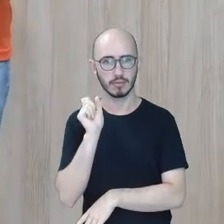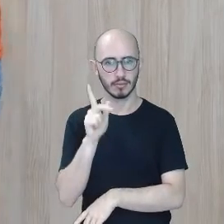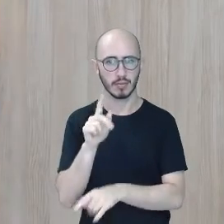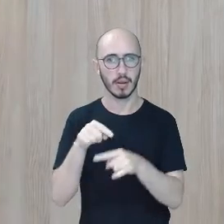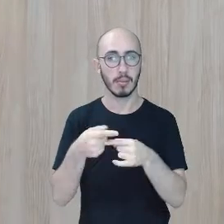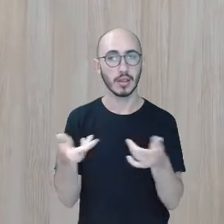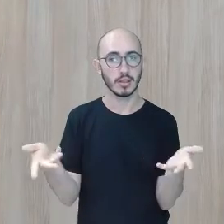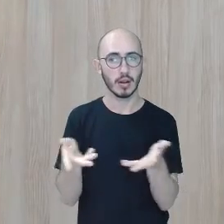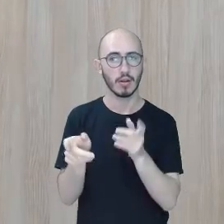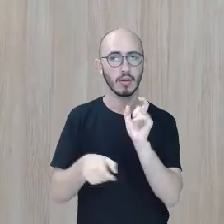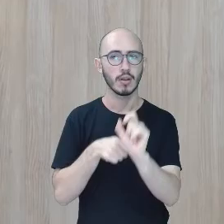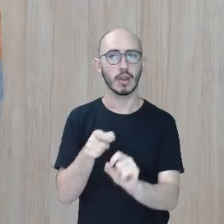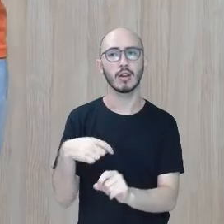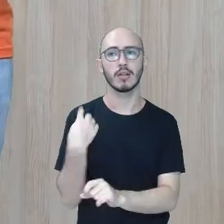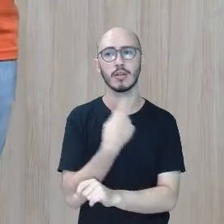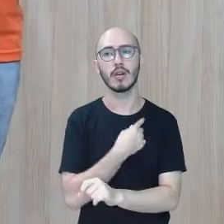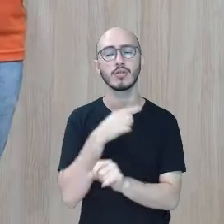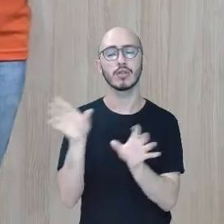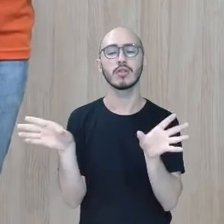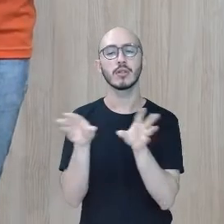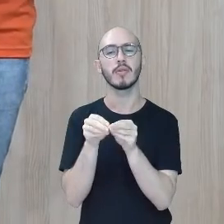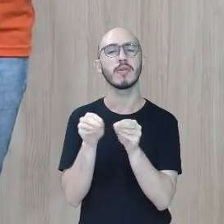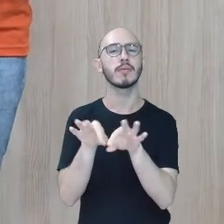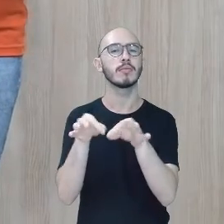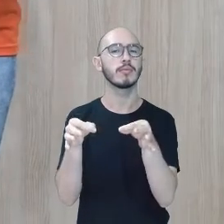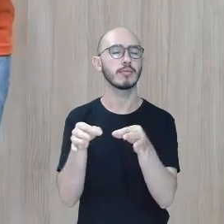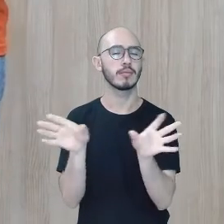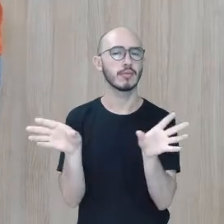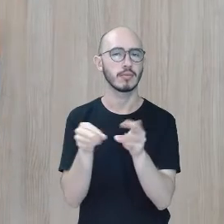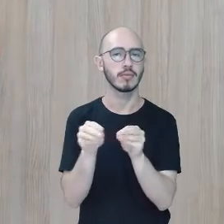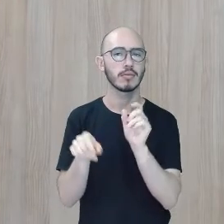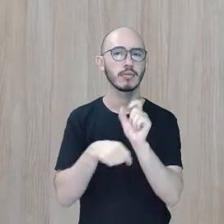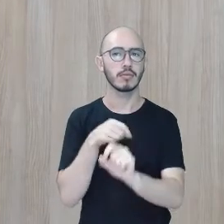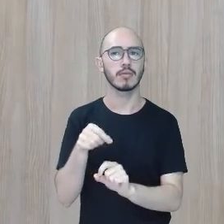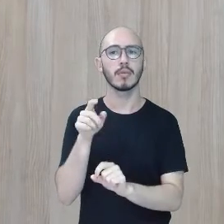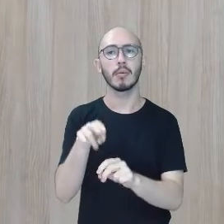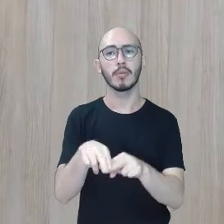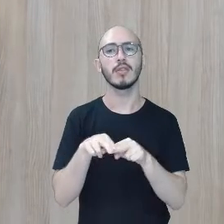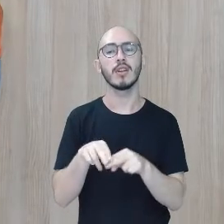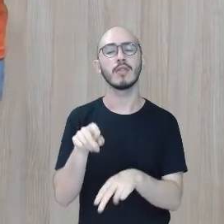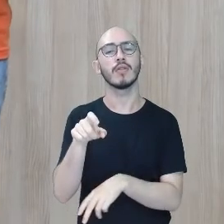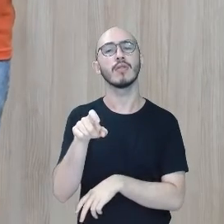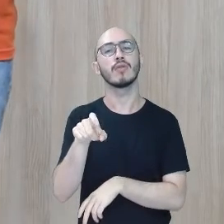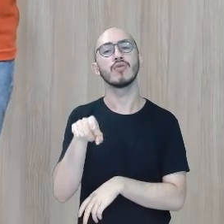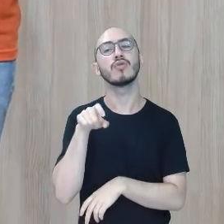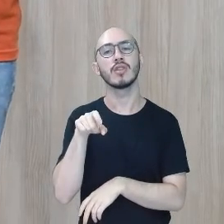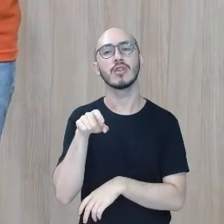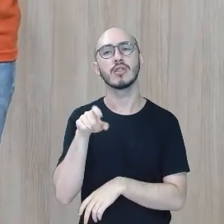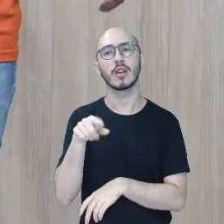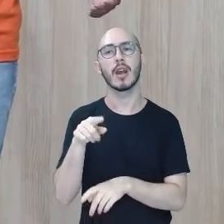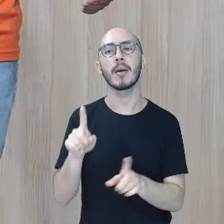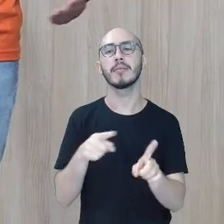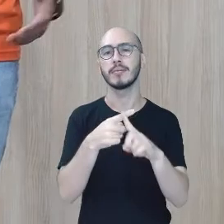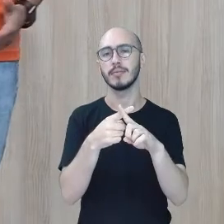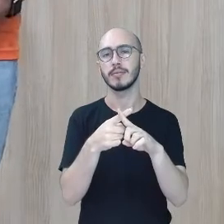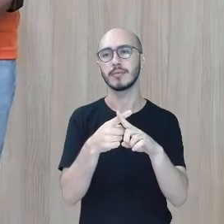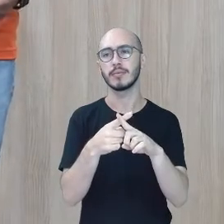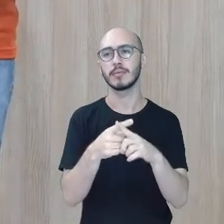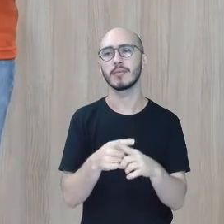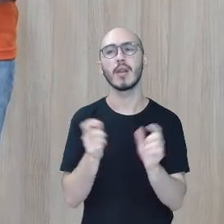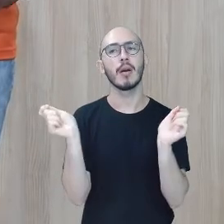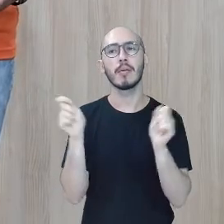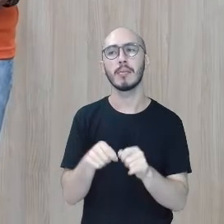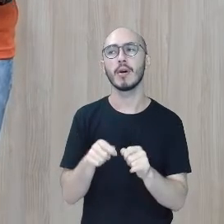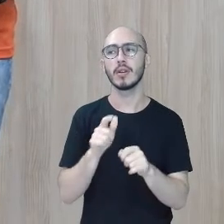Mas agora a gente vai simplificar isso aí, porque esse X aí, que a gente indicava como multiplicação,